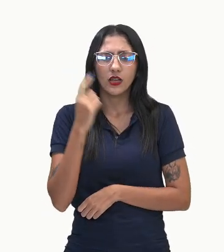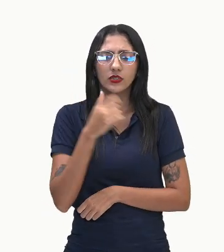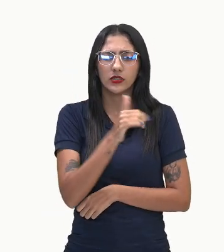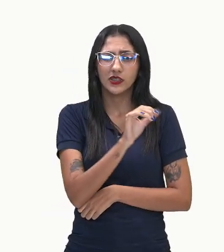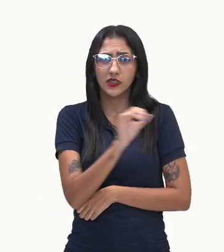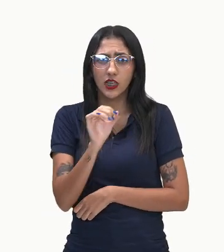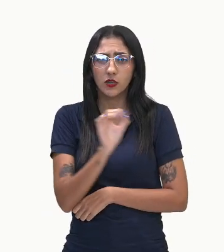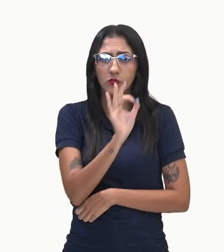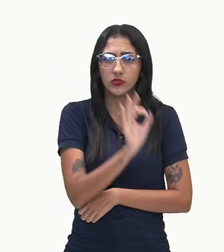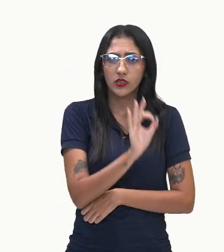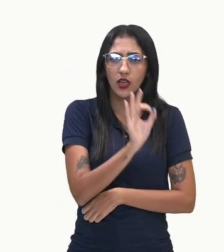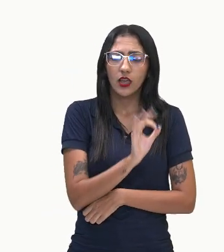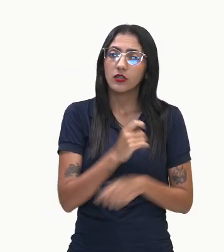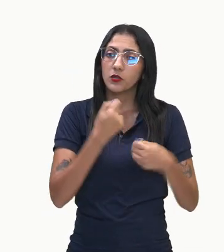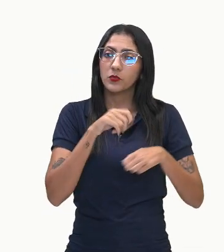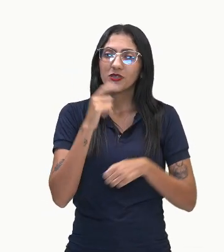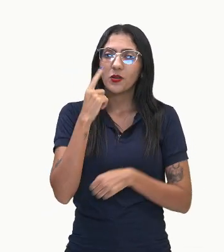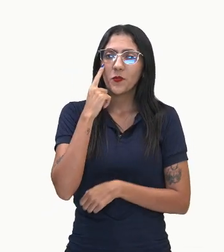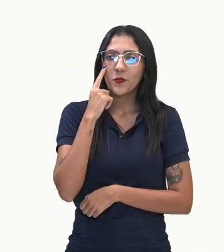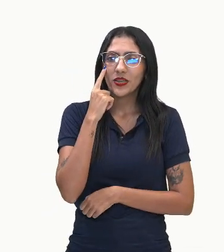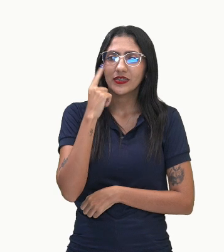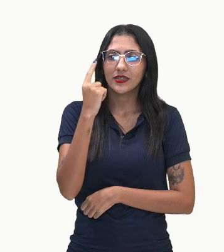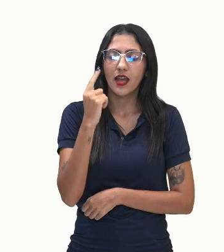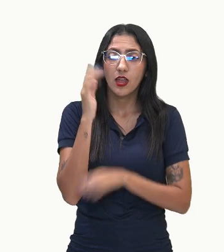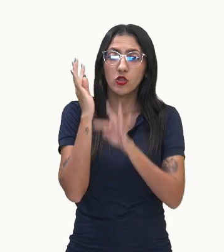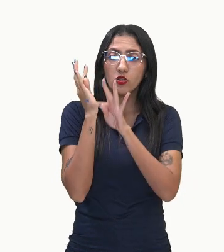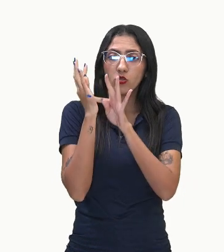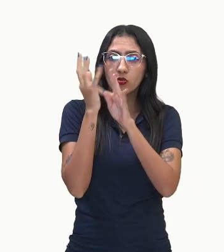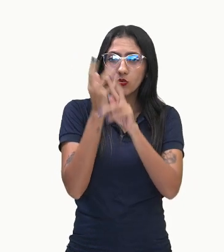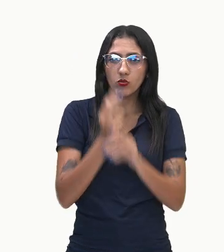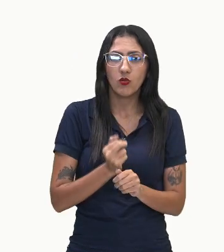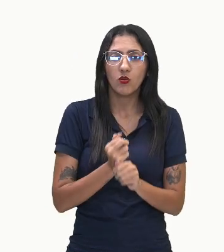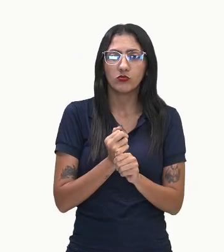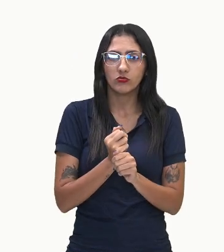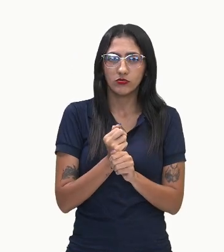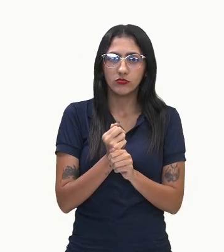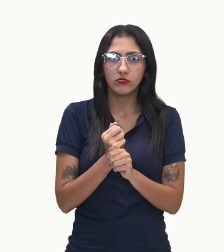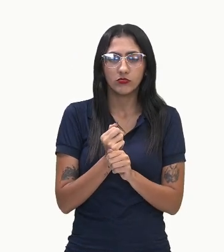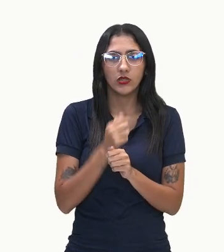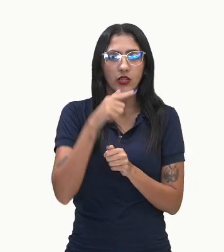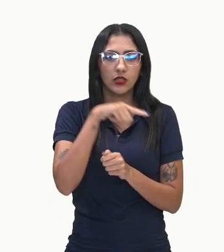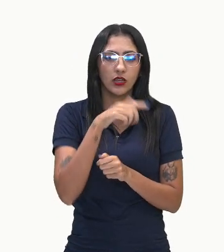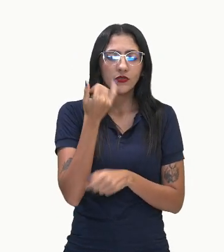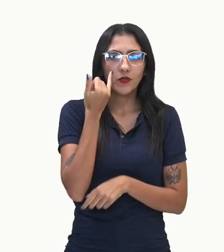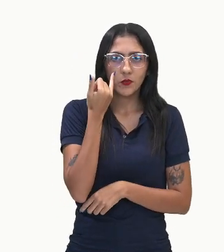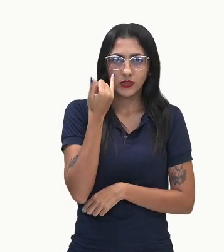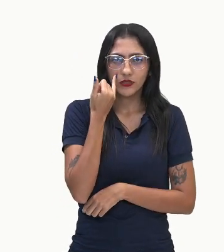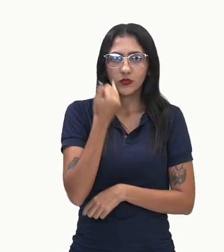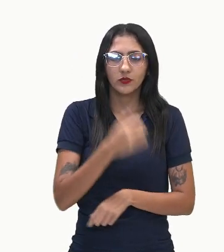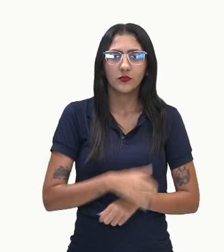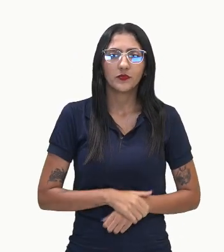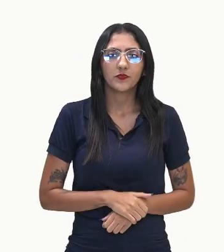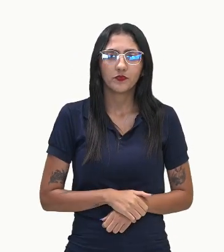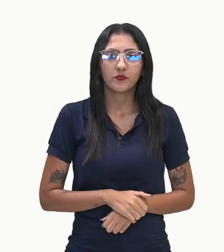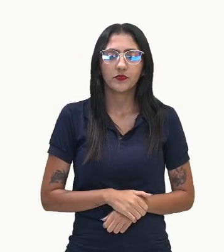tenho que pensar que ele é o total, o todo daquela amostra que eu estou trabalhando.